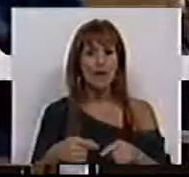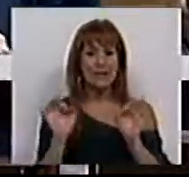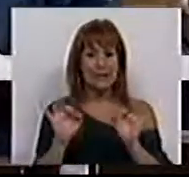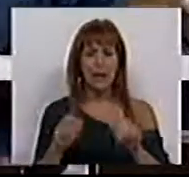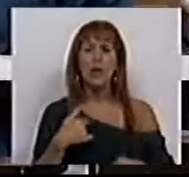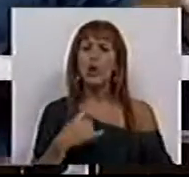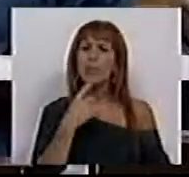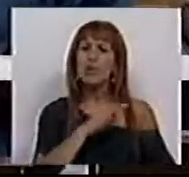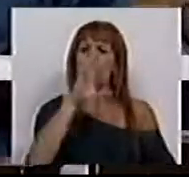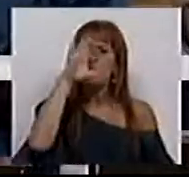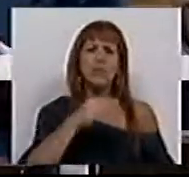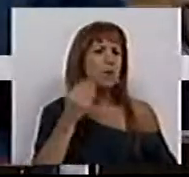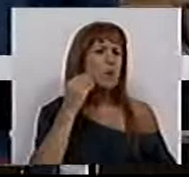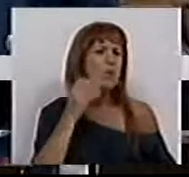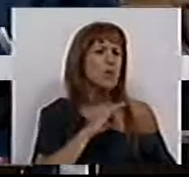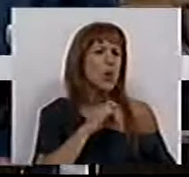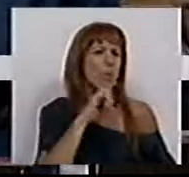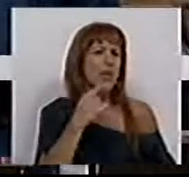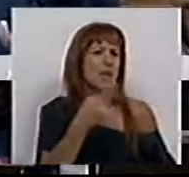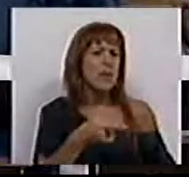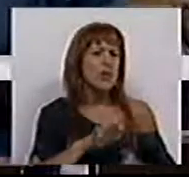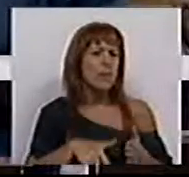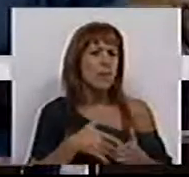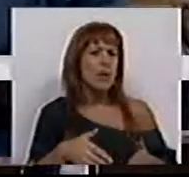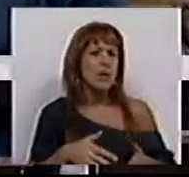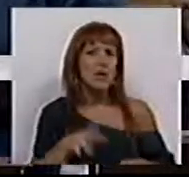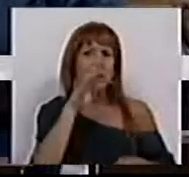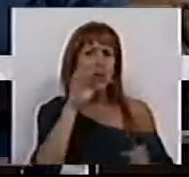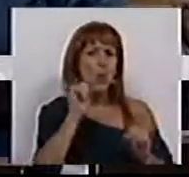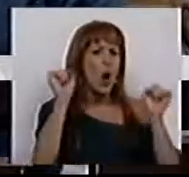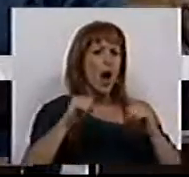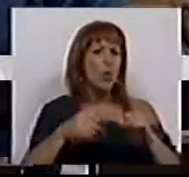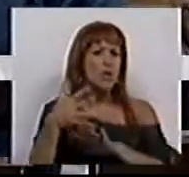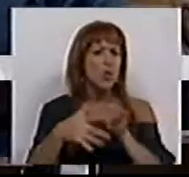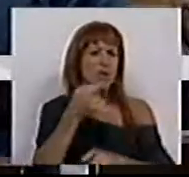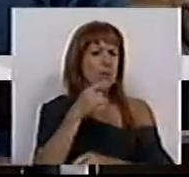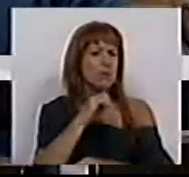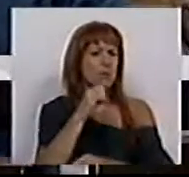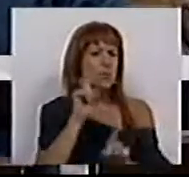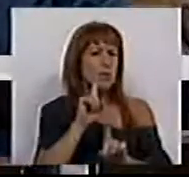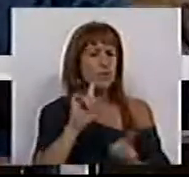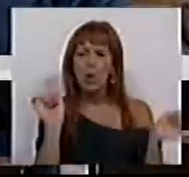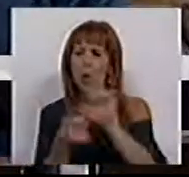lhe perguntar, Sr. Ministro, como é que o senhor pode anunciar esse plano se não tem nenhum acordo com a indústria farmacêutica?